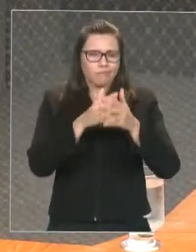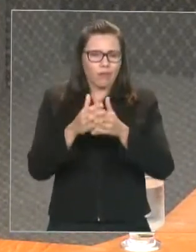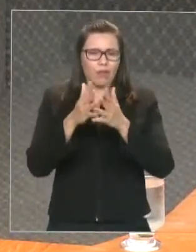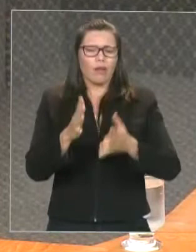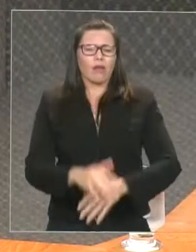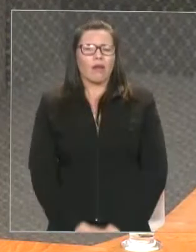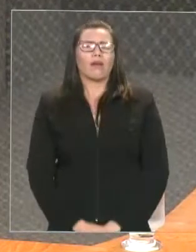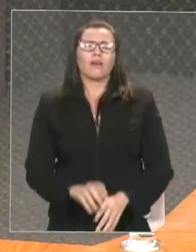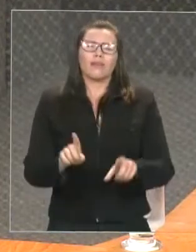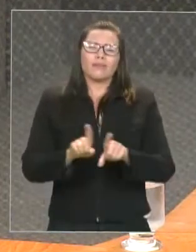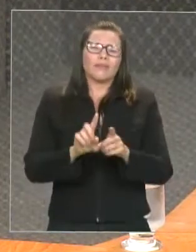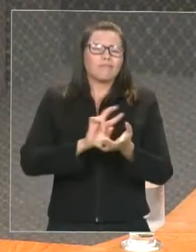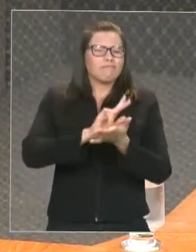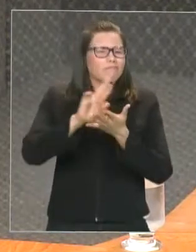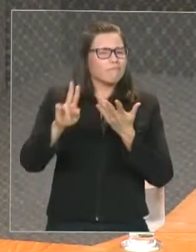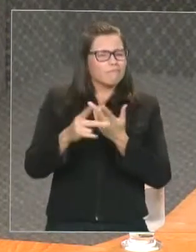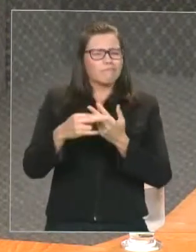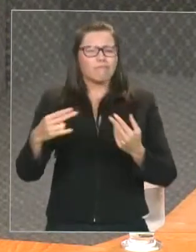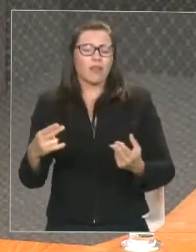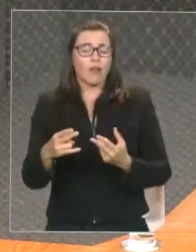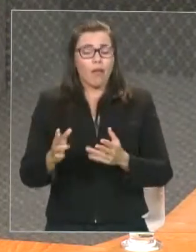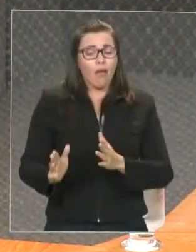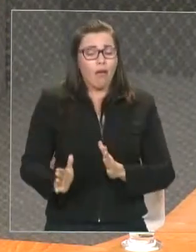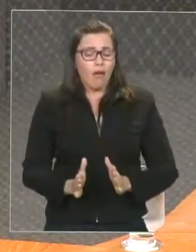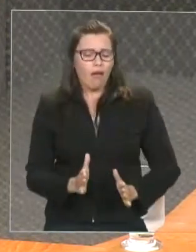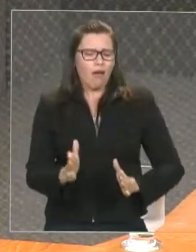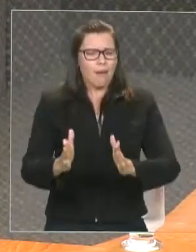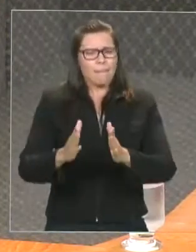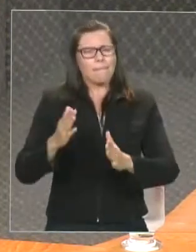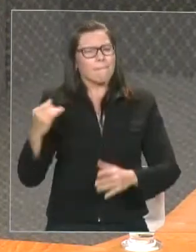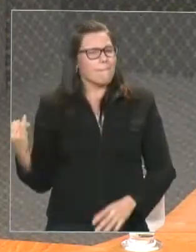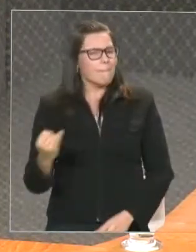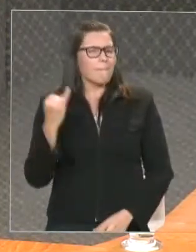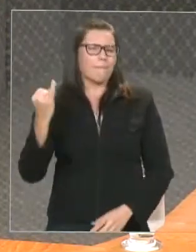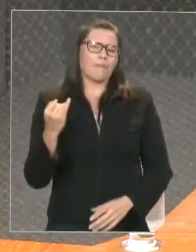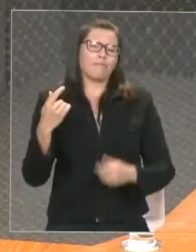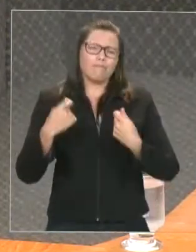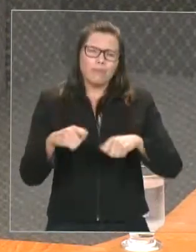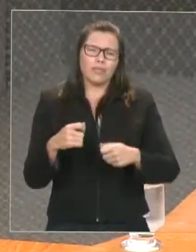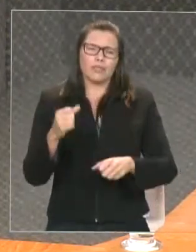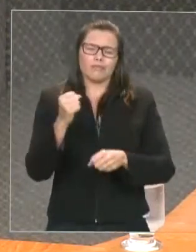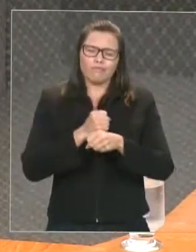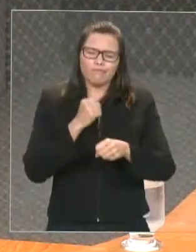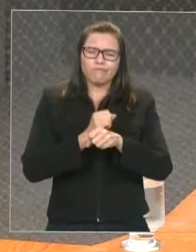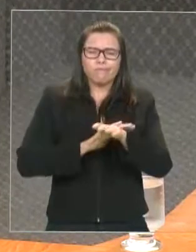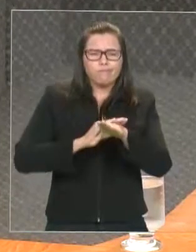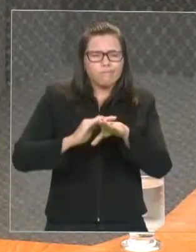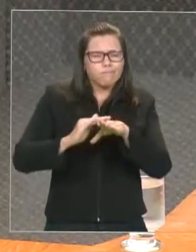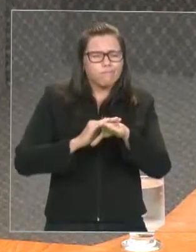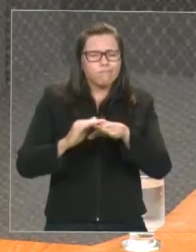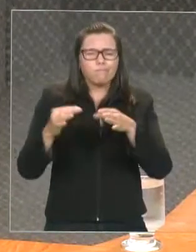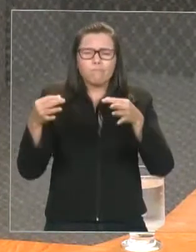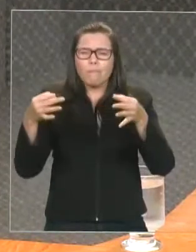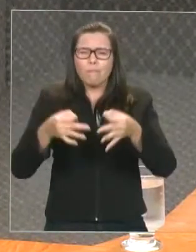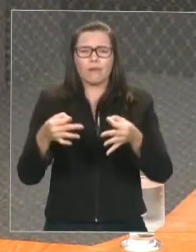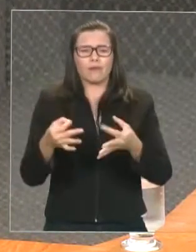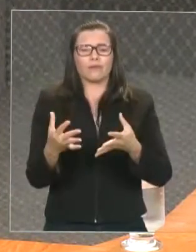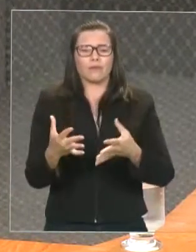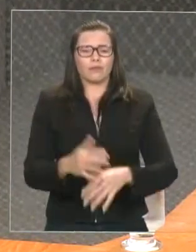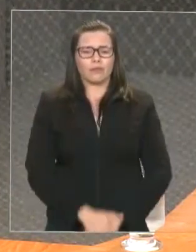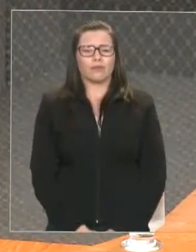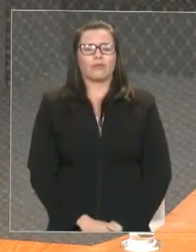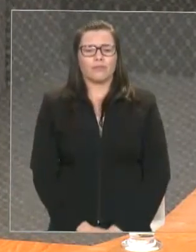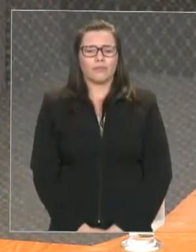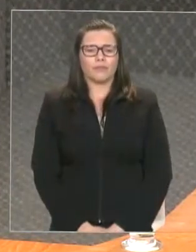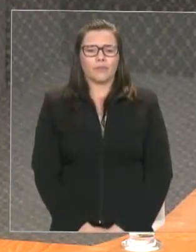MA que liga Estreito a São Pedro dos Crentes, que vai até Balsas também, uma interligação importante. Também registrar, senhor presidente, que em